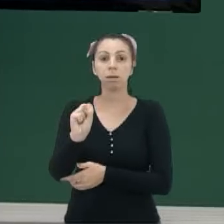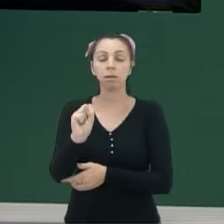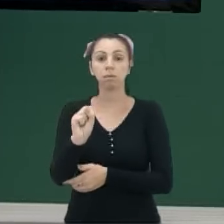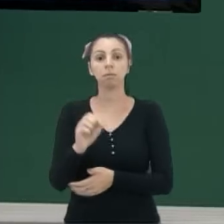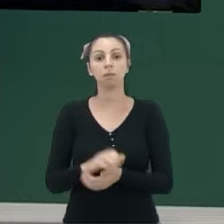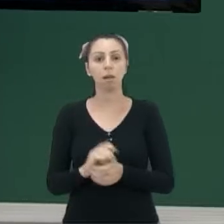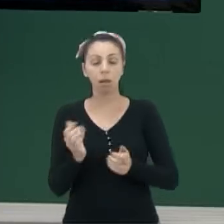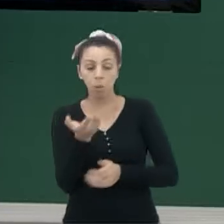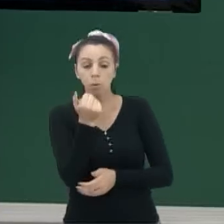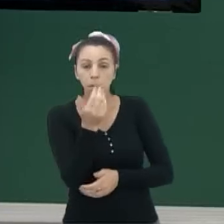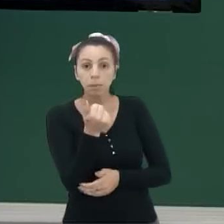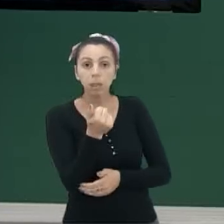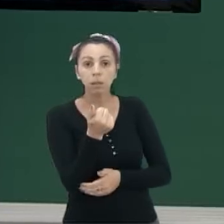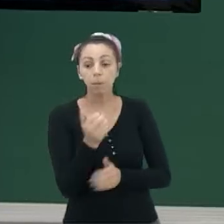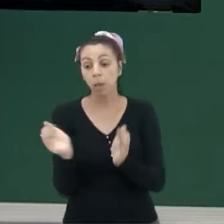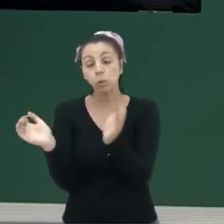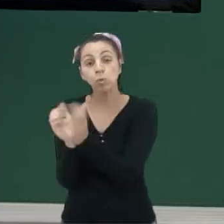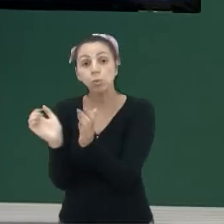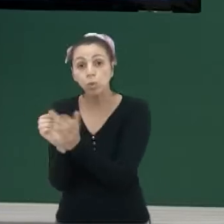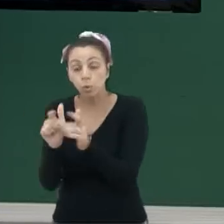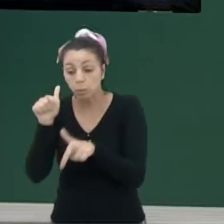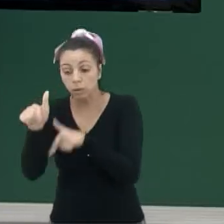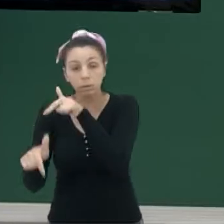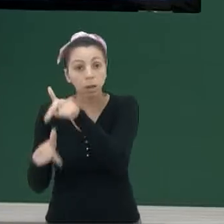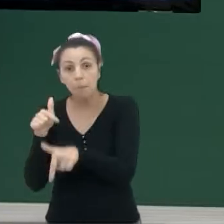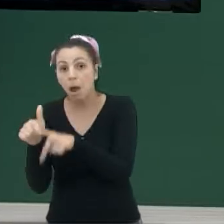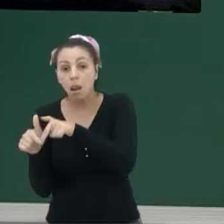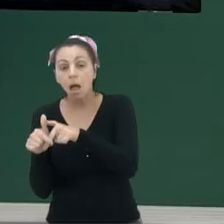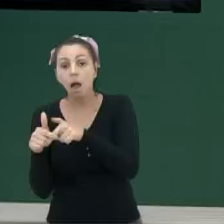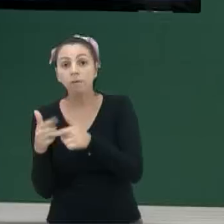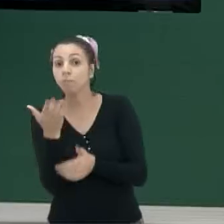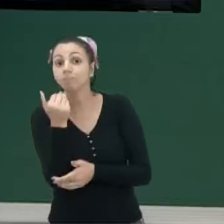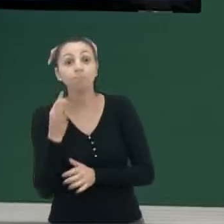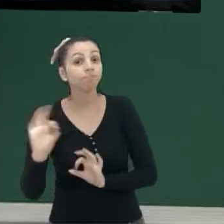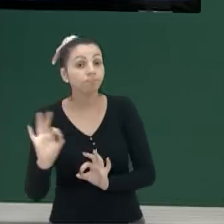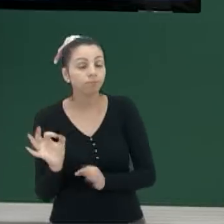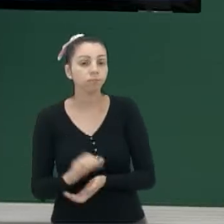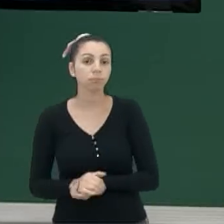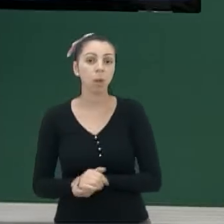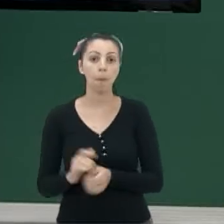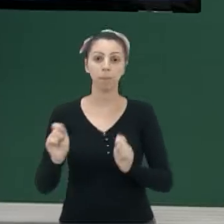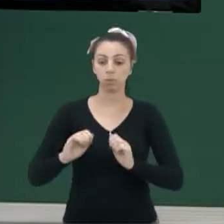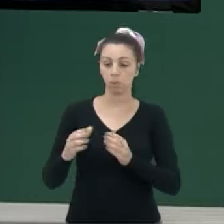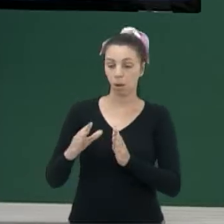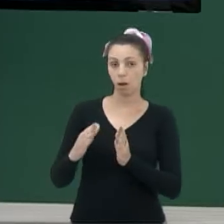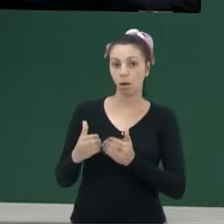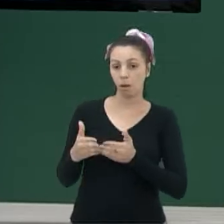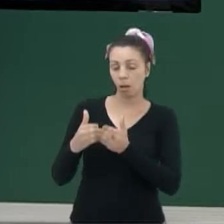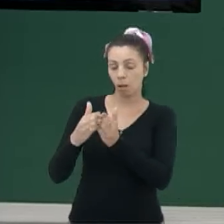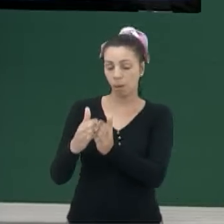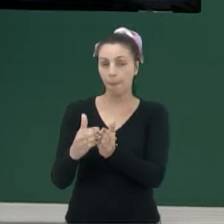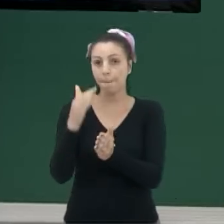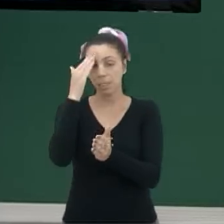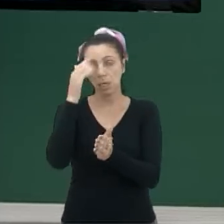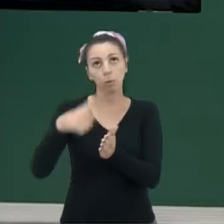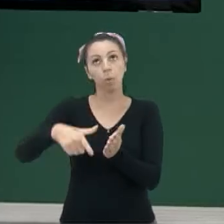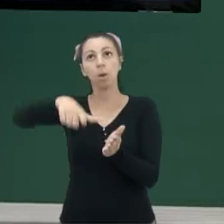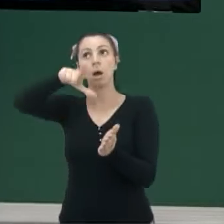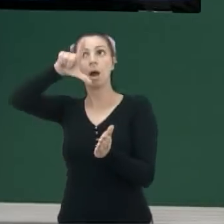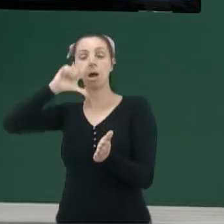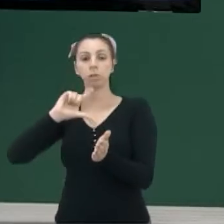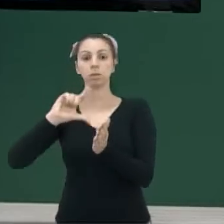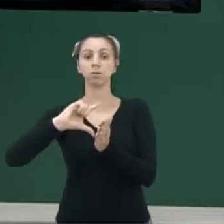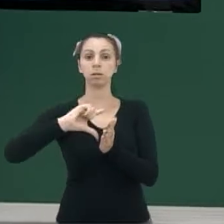comida. E isso gera revolta. Então tudo isso era pensado antes deles saírem do porto em direção a uma expedição